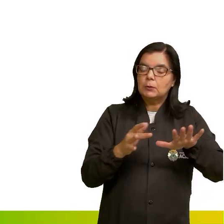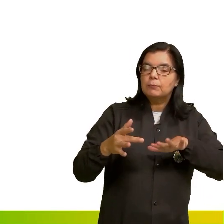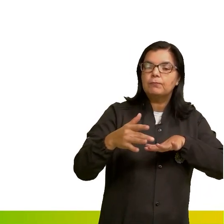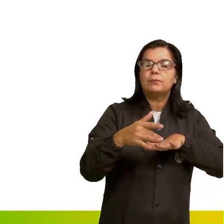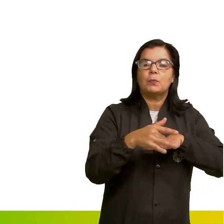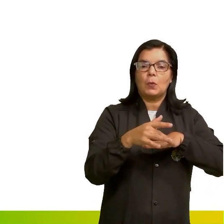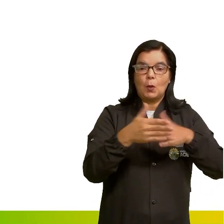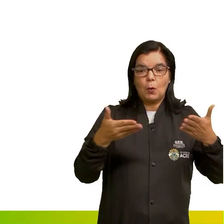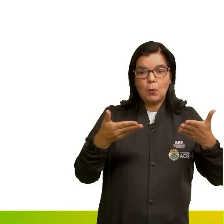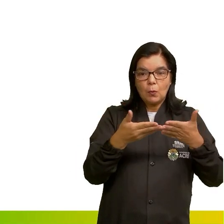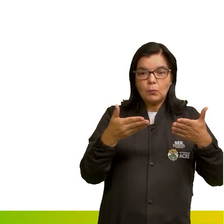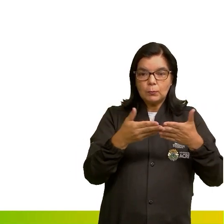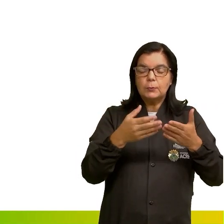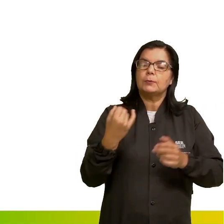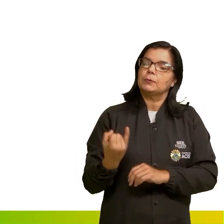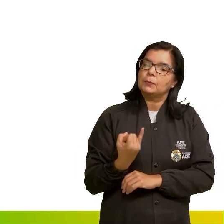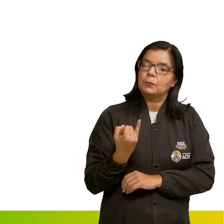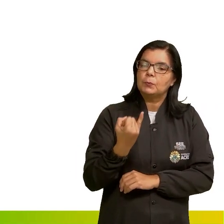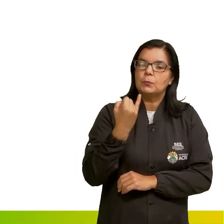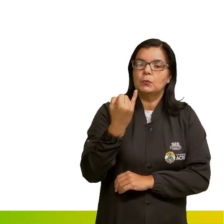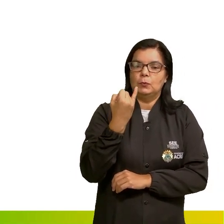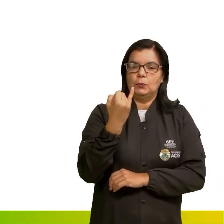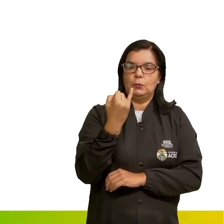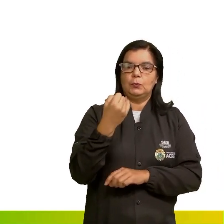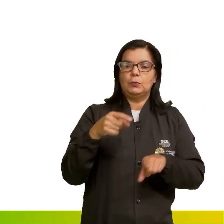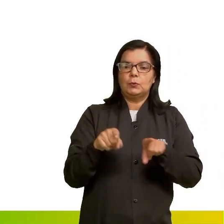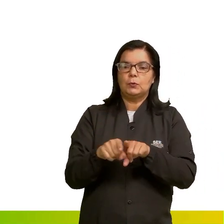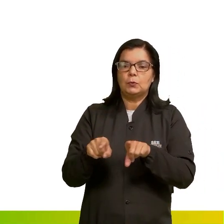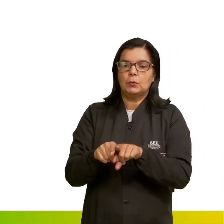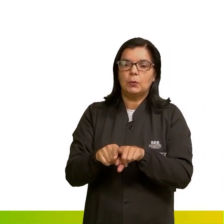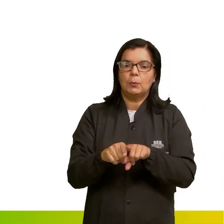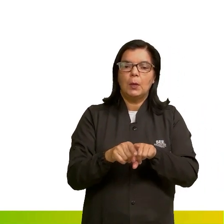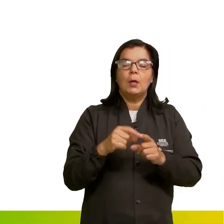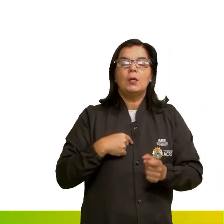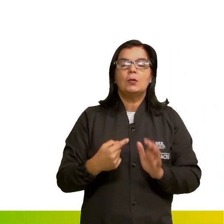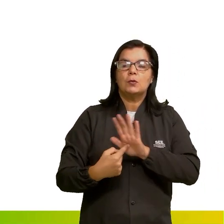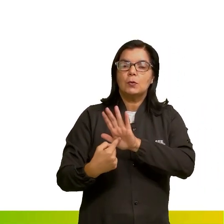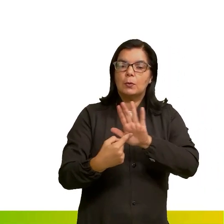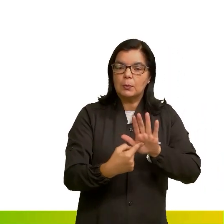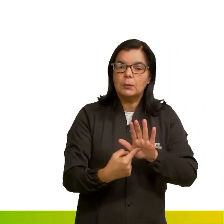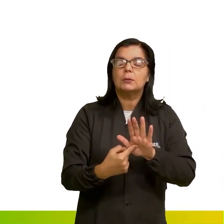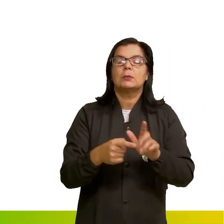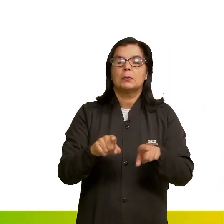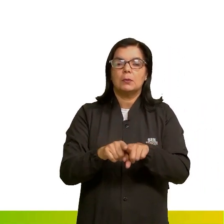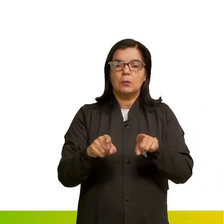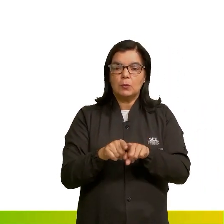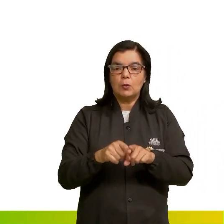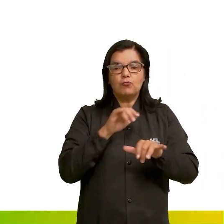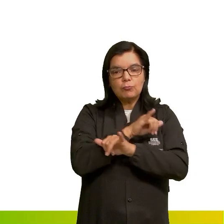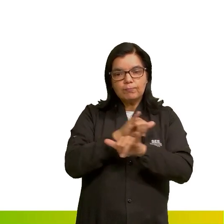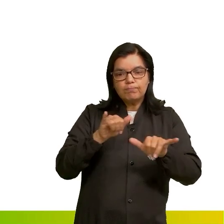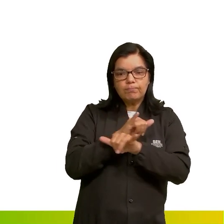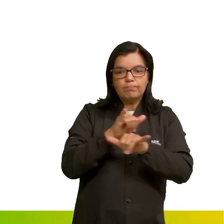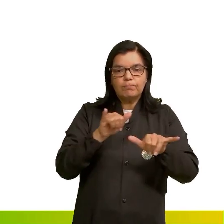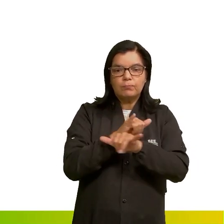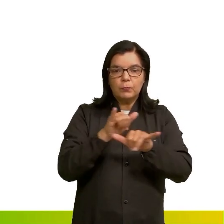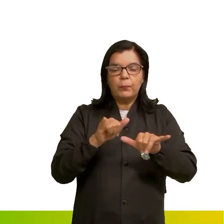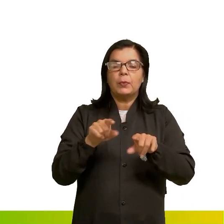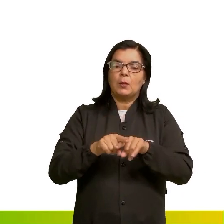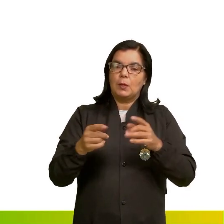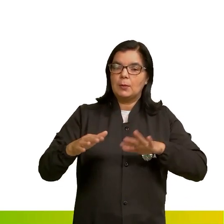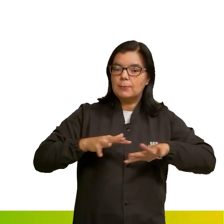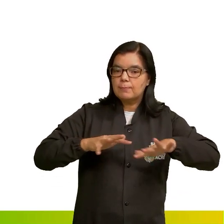sociais, que hoje são muito comuns, também acabam correspondendo a uma forma de divulgação